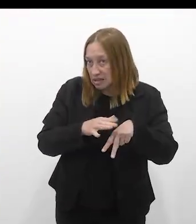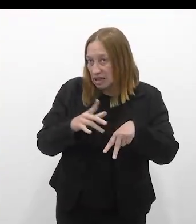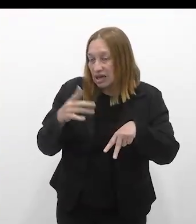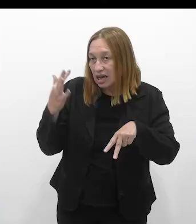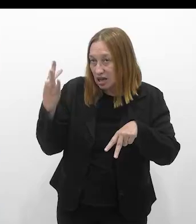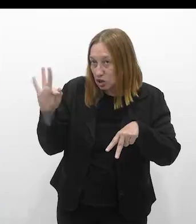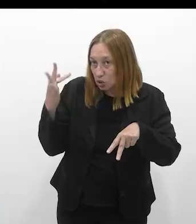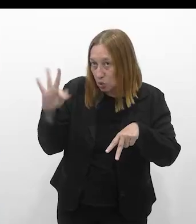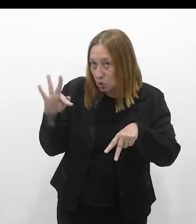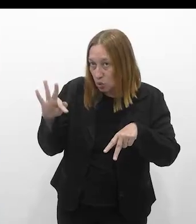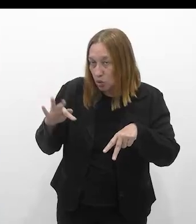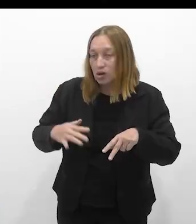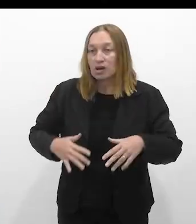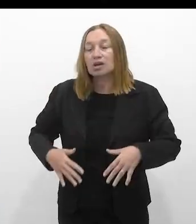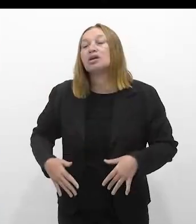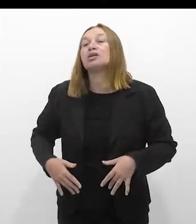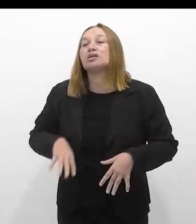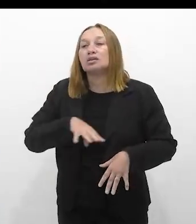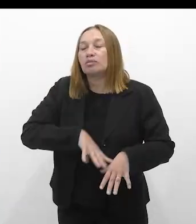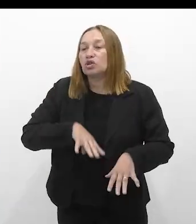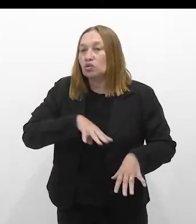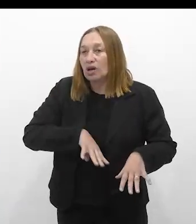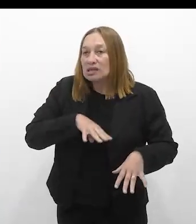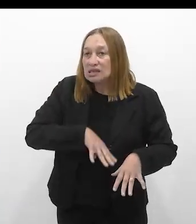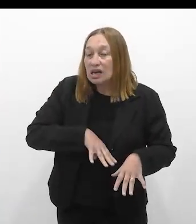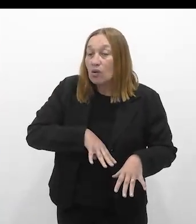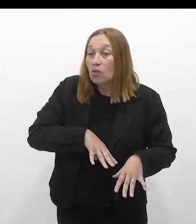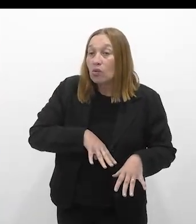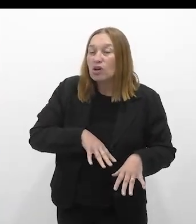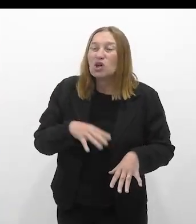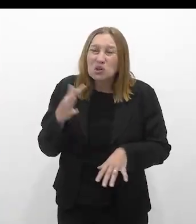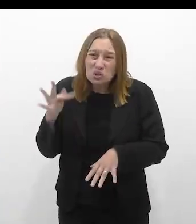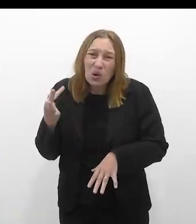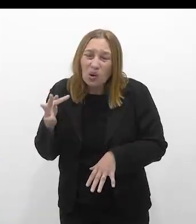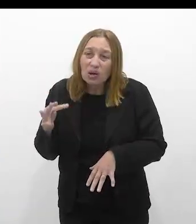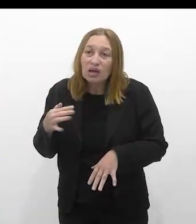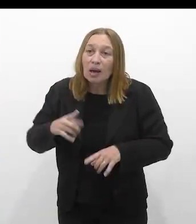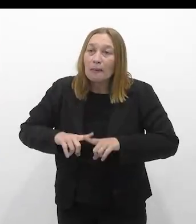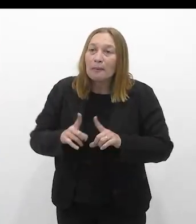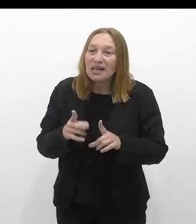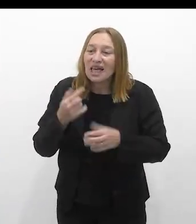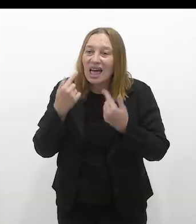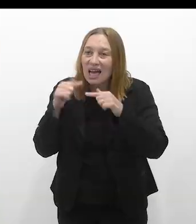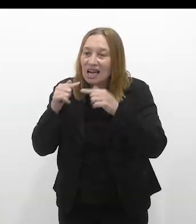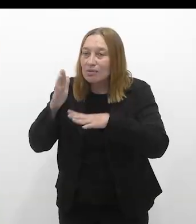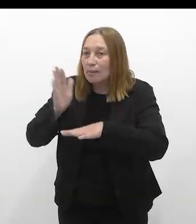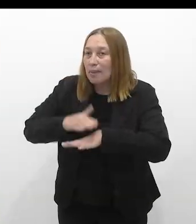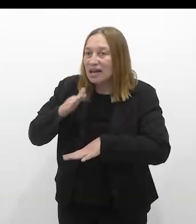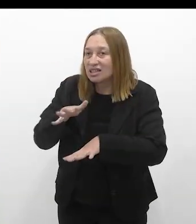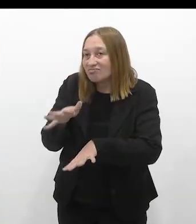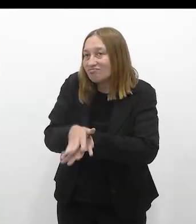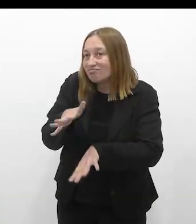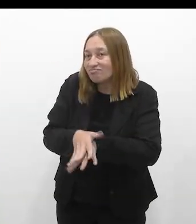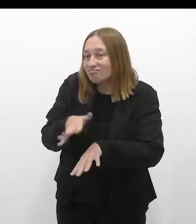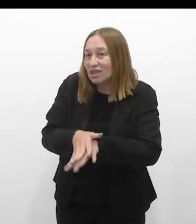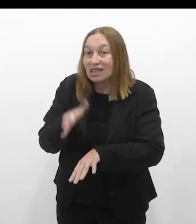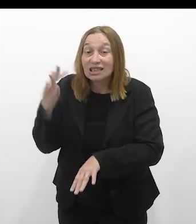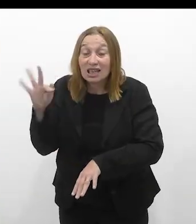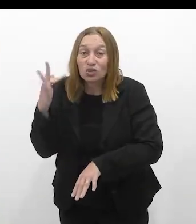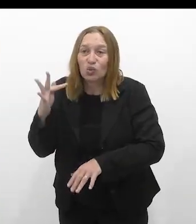embora ela seja uma doença no ciclo menstrual, a menstruação até dói, mas ela reclama muito mais da dor na